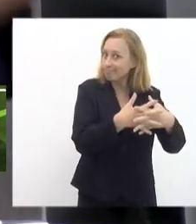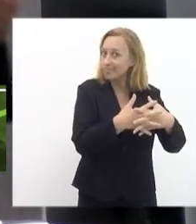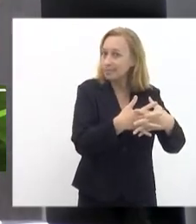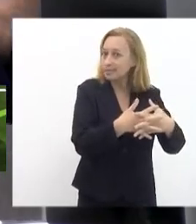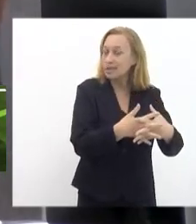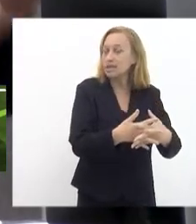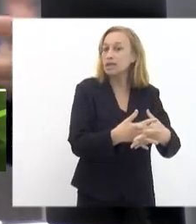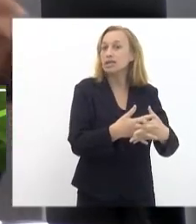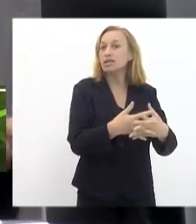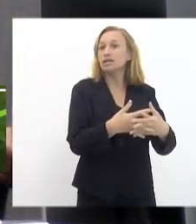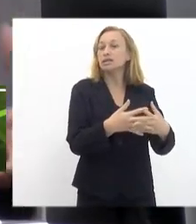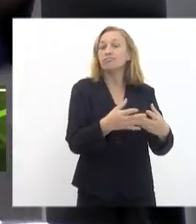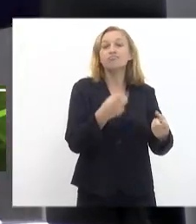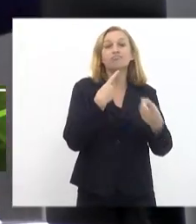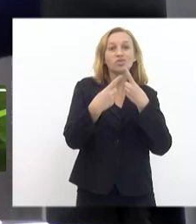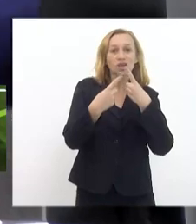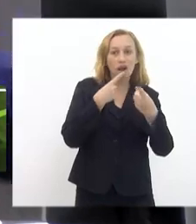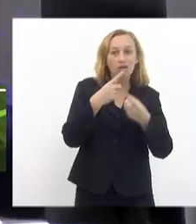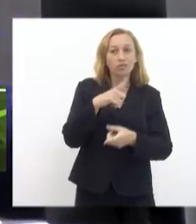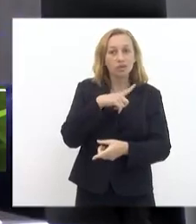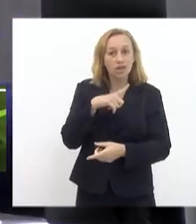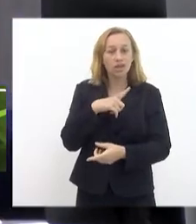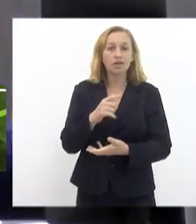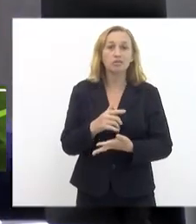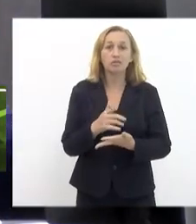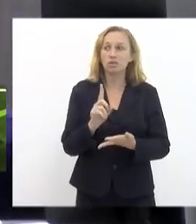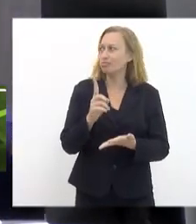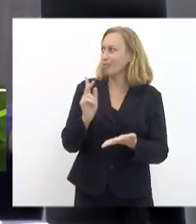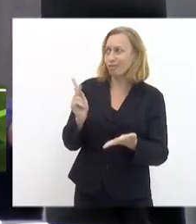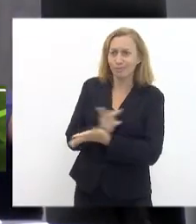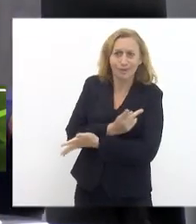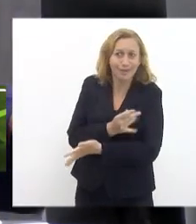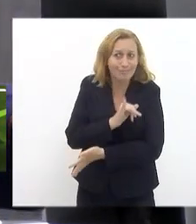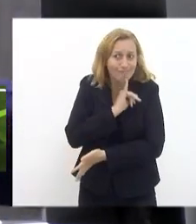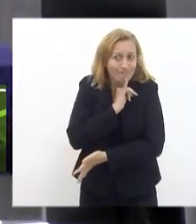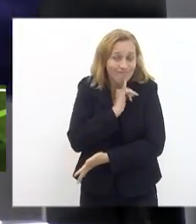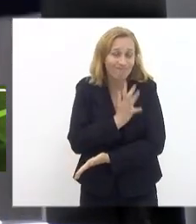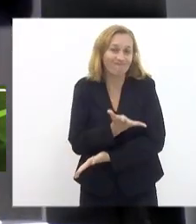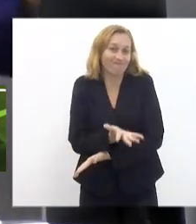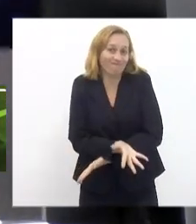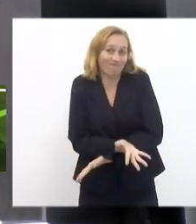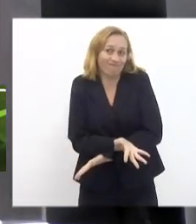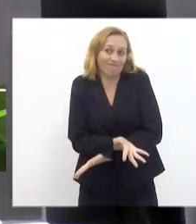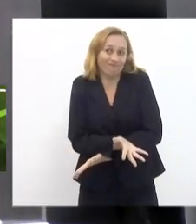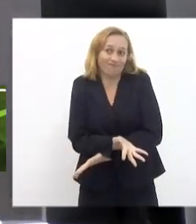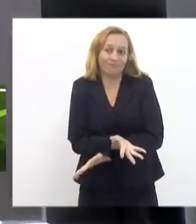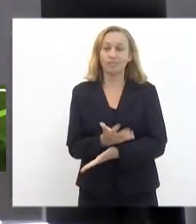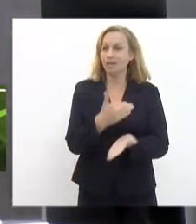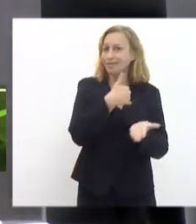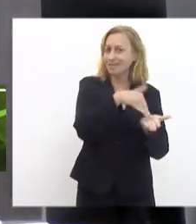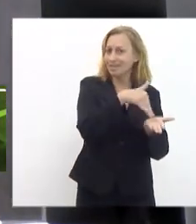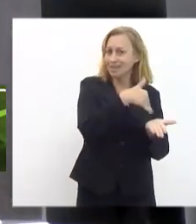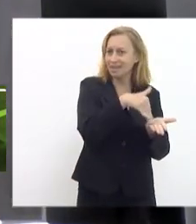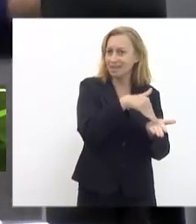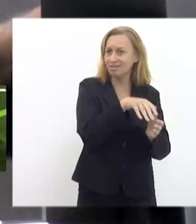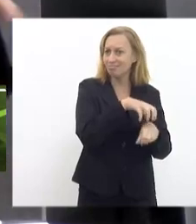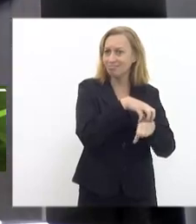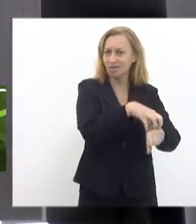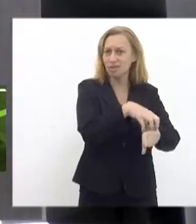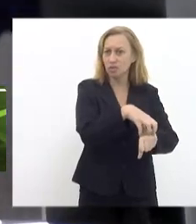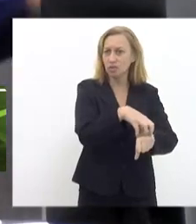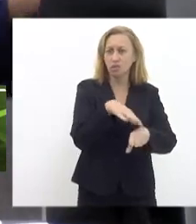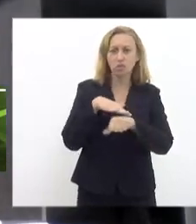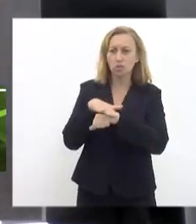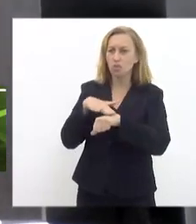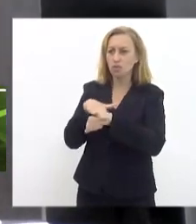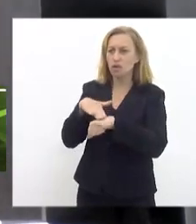terão que se dialogar o que não acontece Felipe Neto aqui ó a secretaria de transporte não